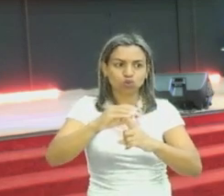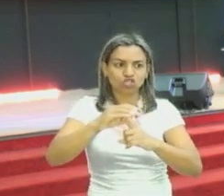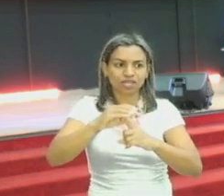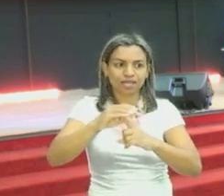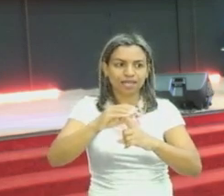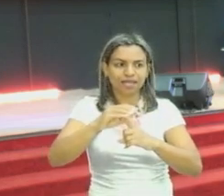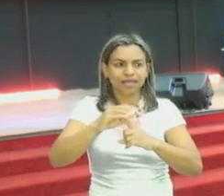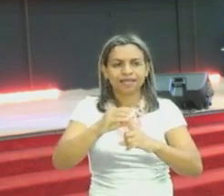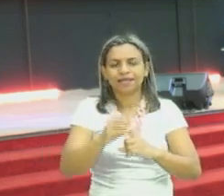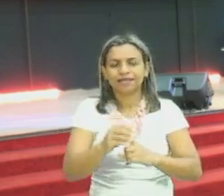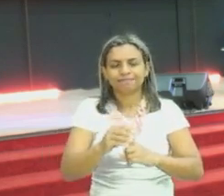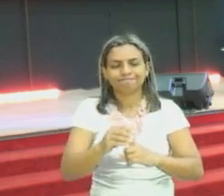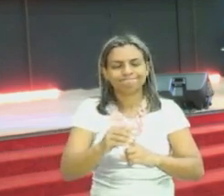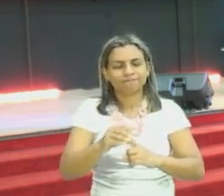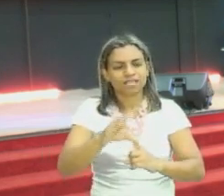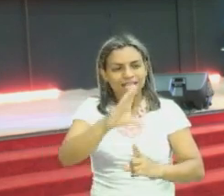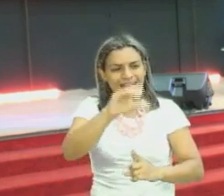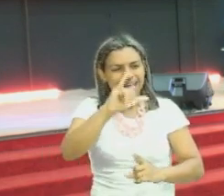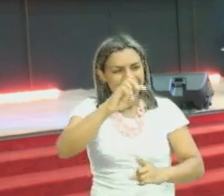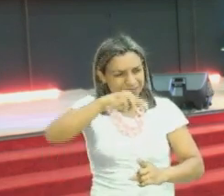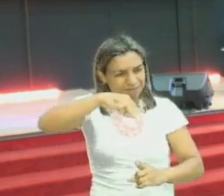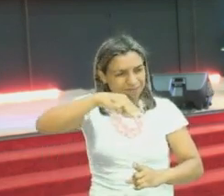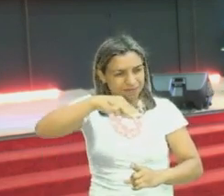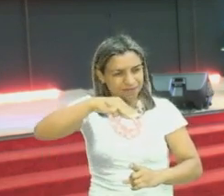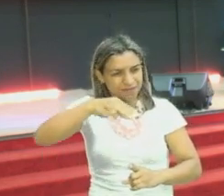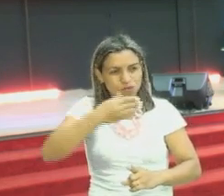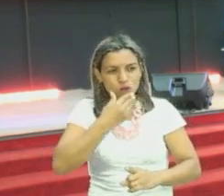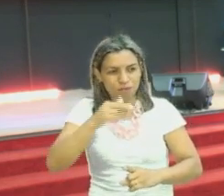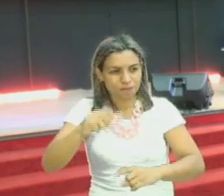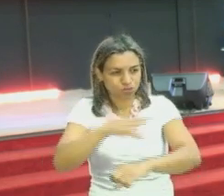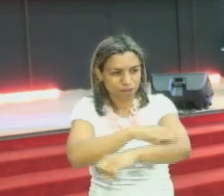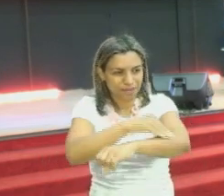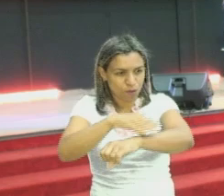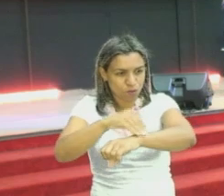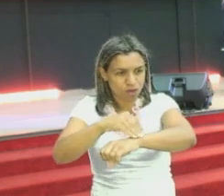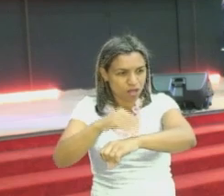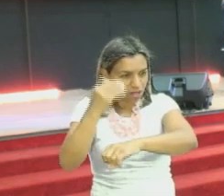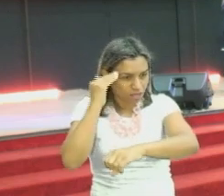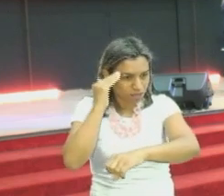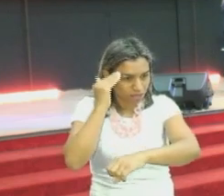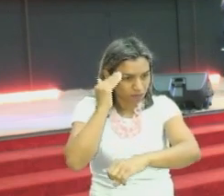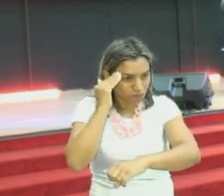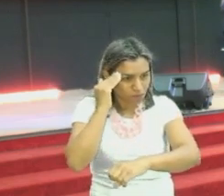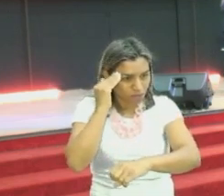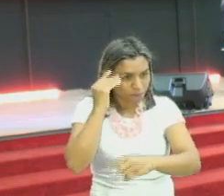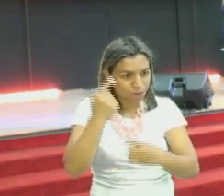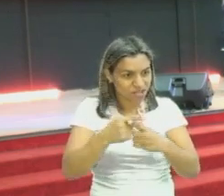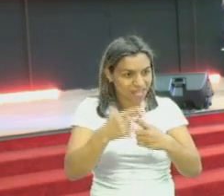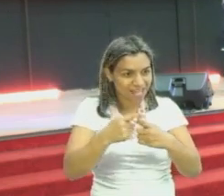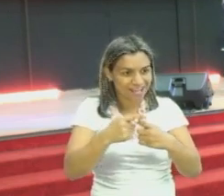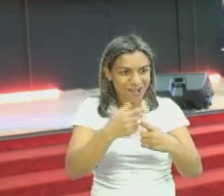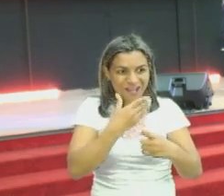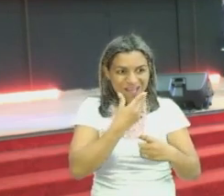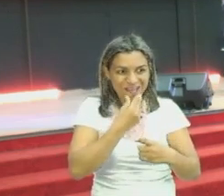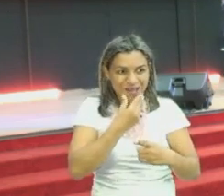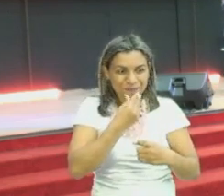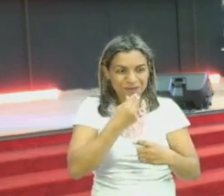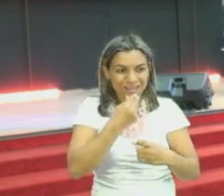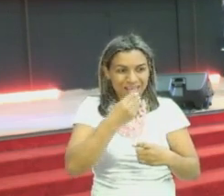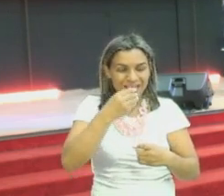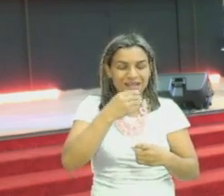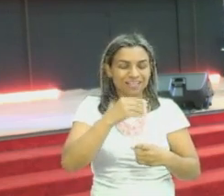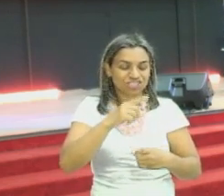Deus rejeitou a oferta, o culto de Caim? Porque havia mágoa, havia ódio